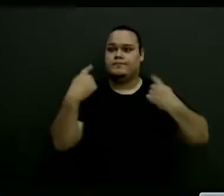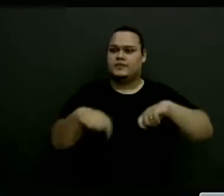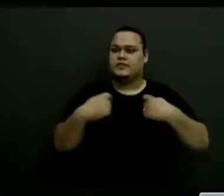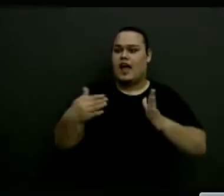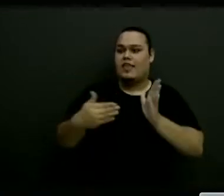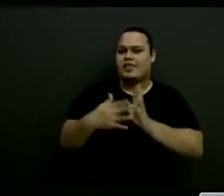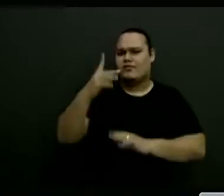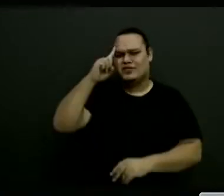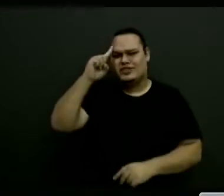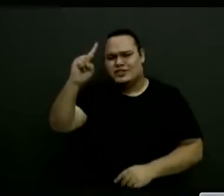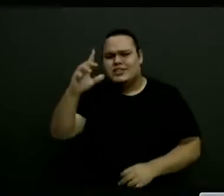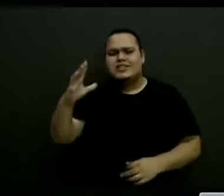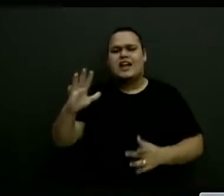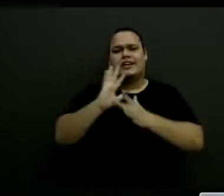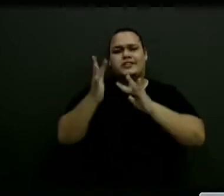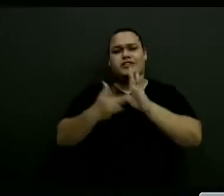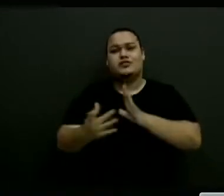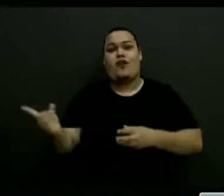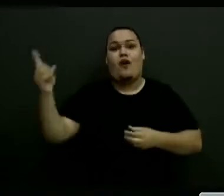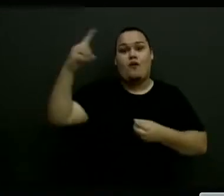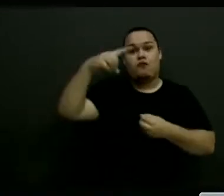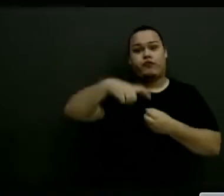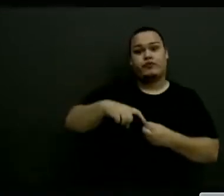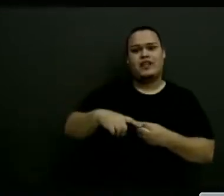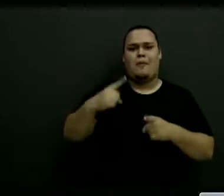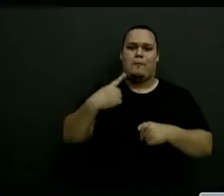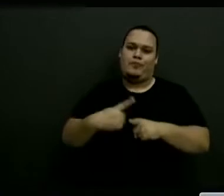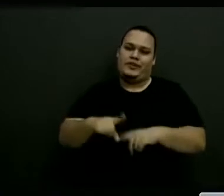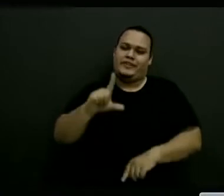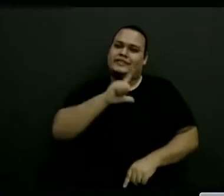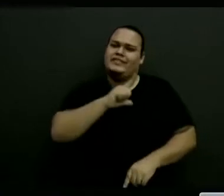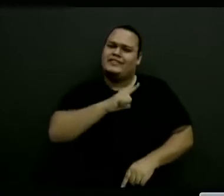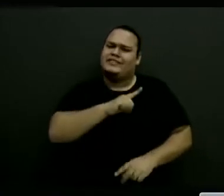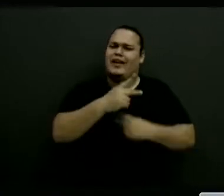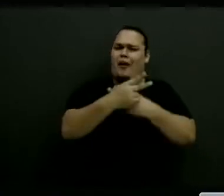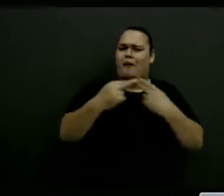céu sofre violência e os violentos o arrebatam.